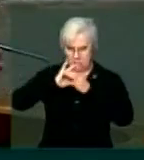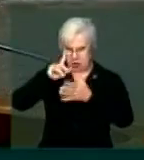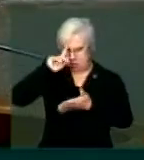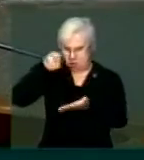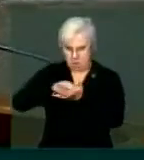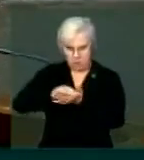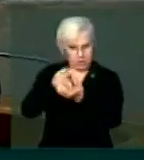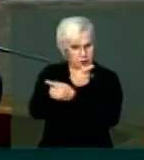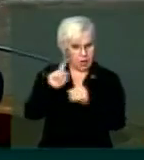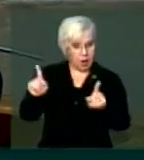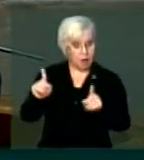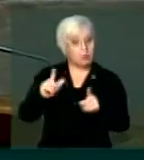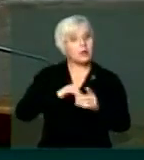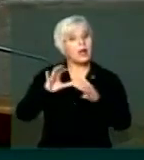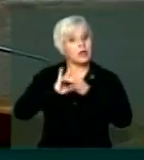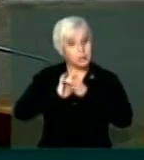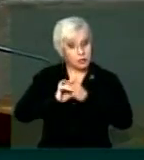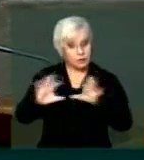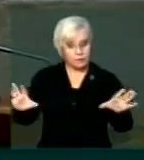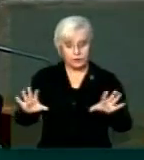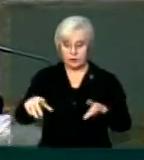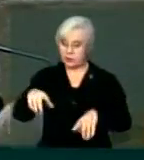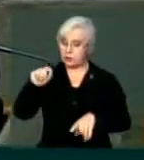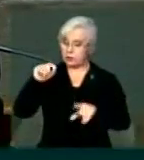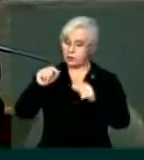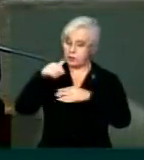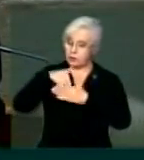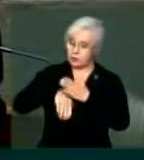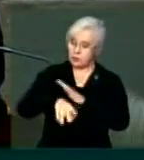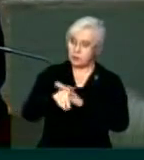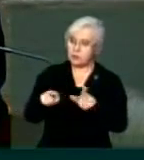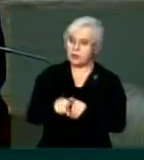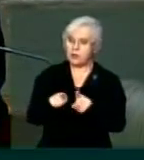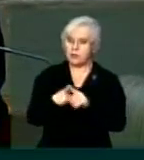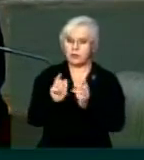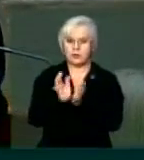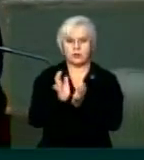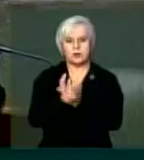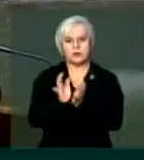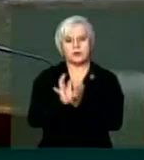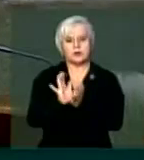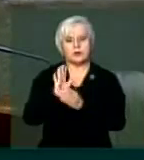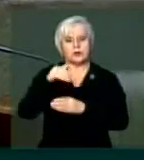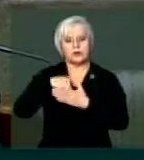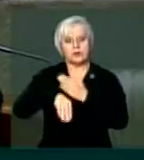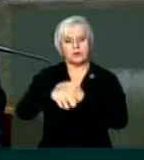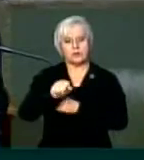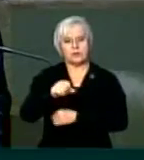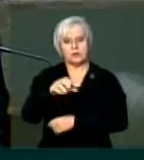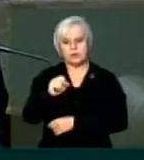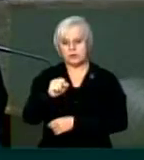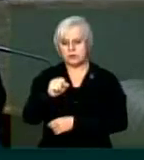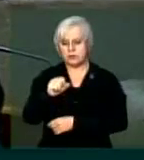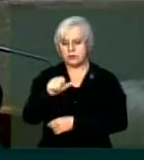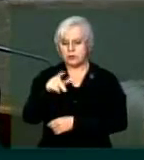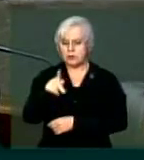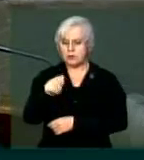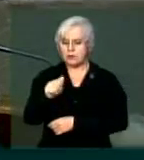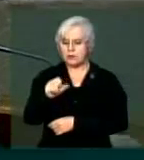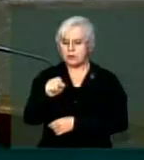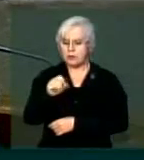para decidir, inclusive o eleitorado que votou no Partido Socialismo e Liberdade e na nossa